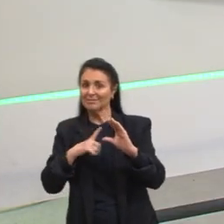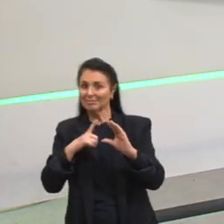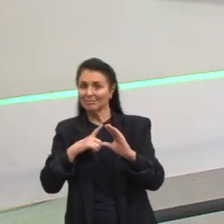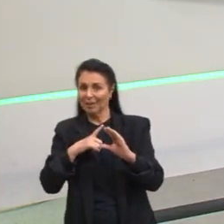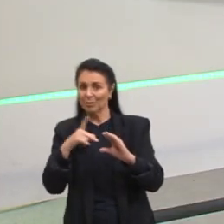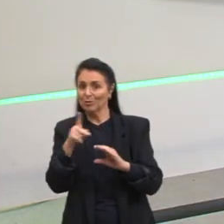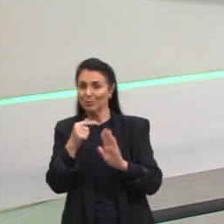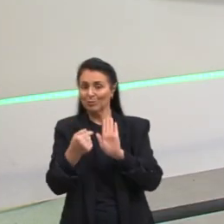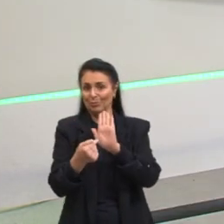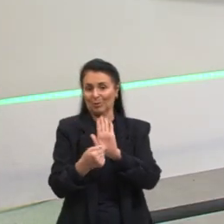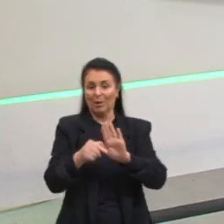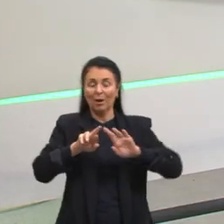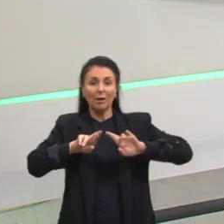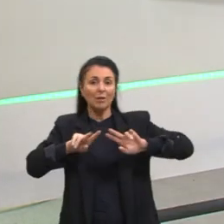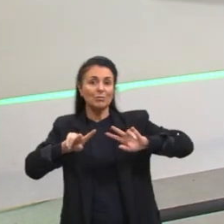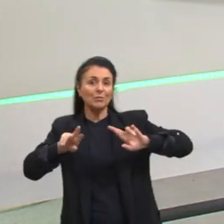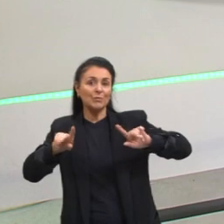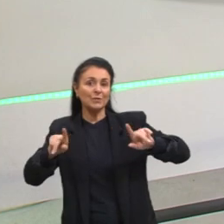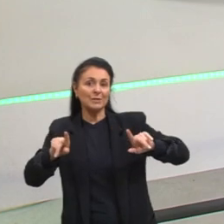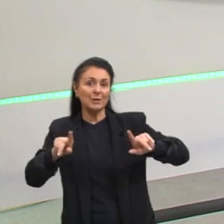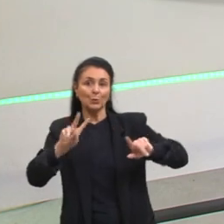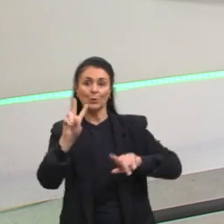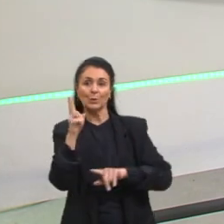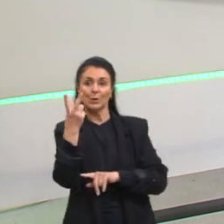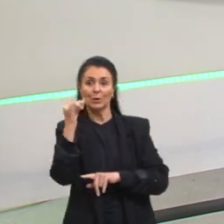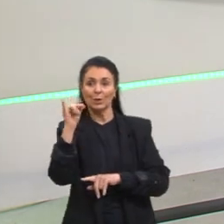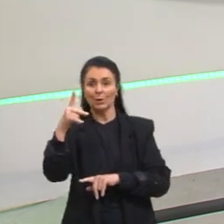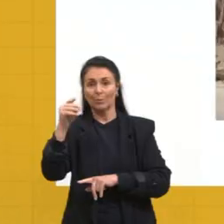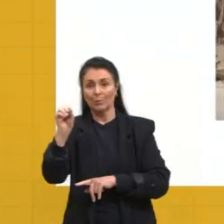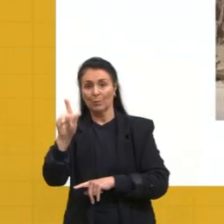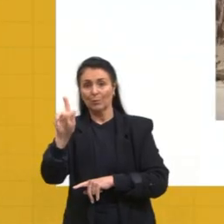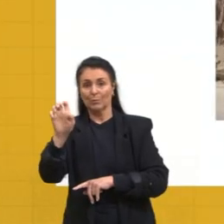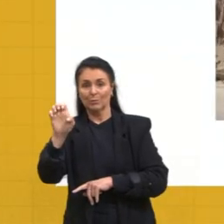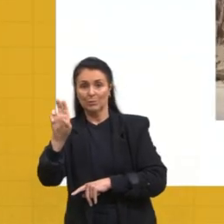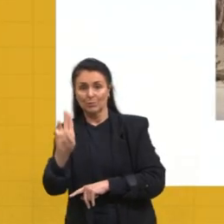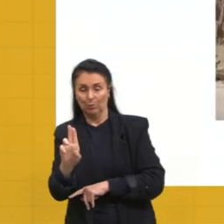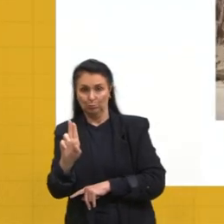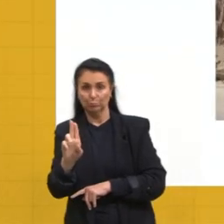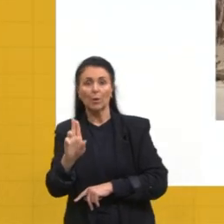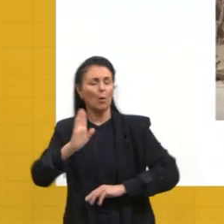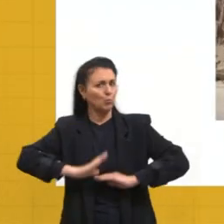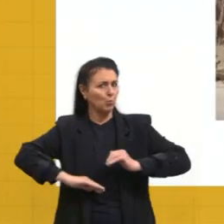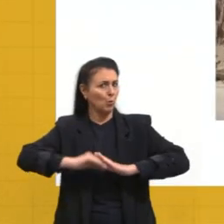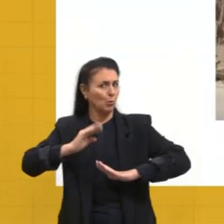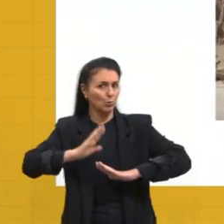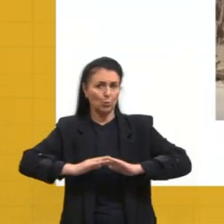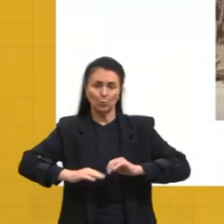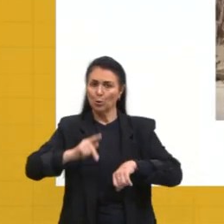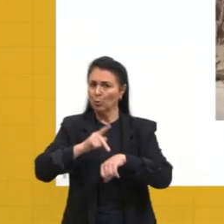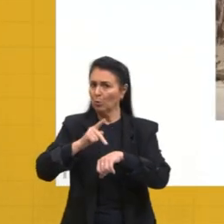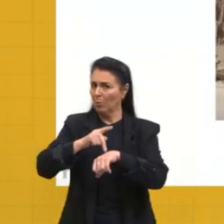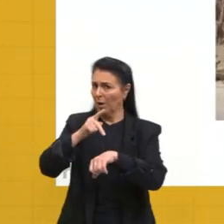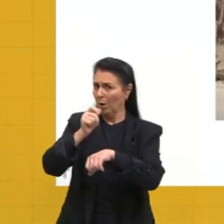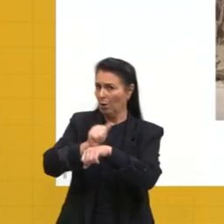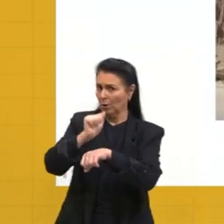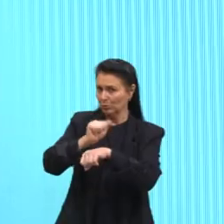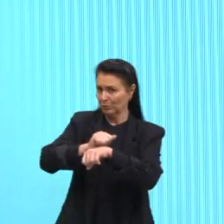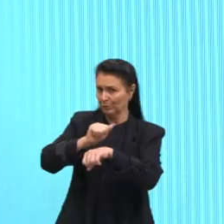temos aqui a diferença de um hipogeu que é construído próximo de uma rocha com